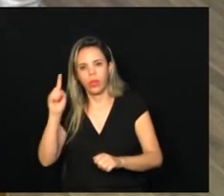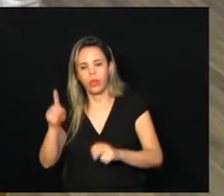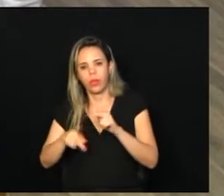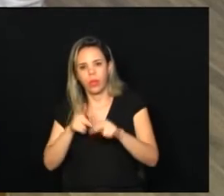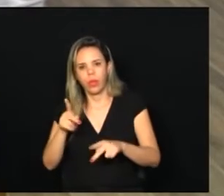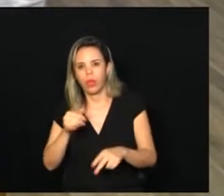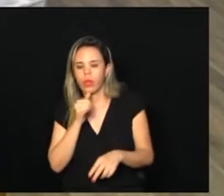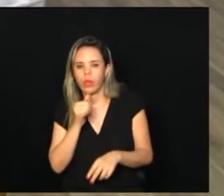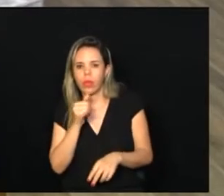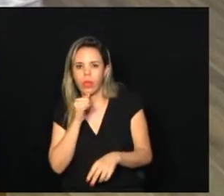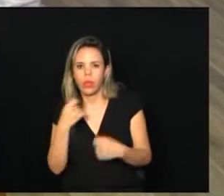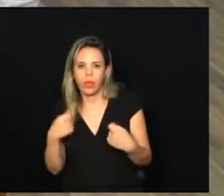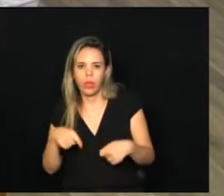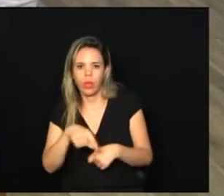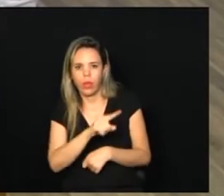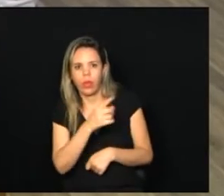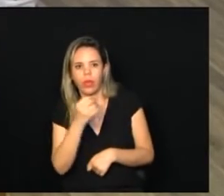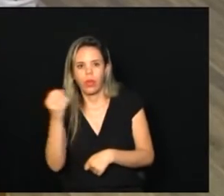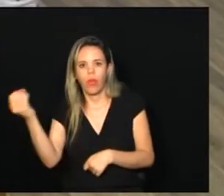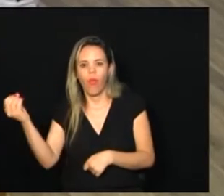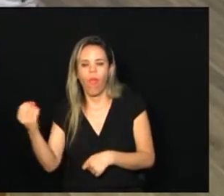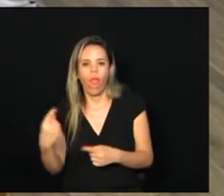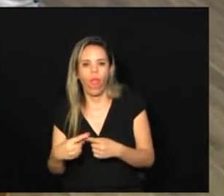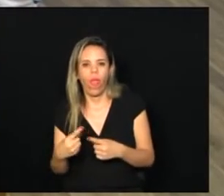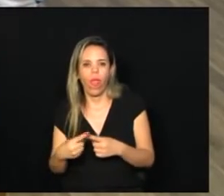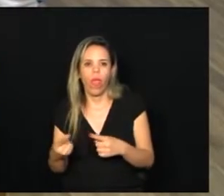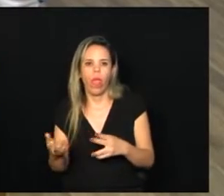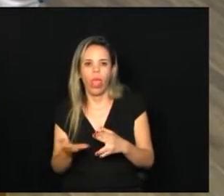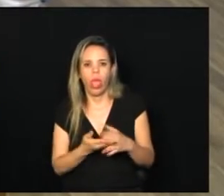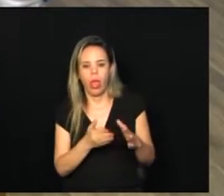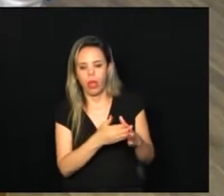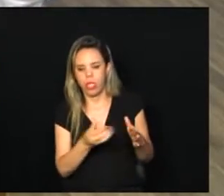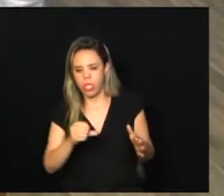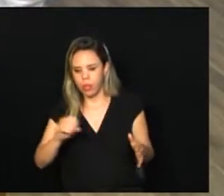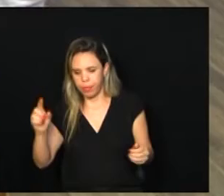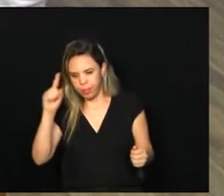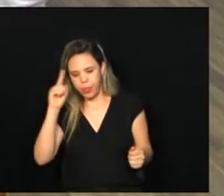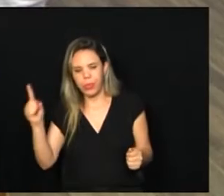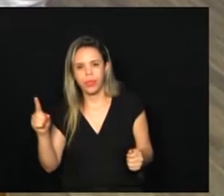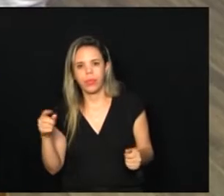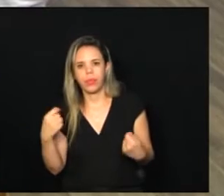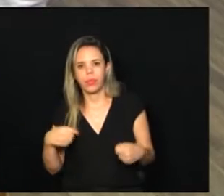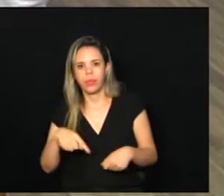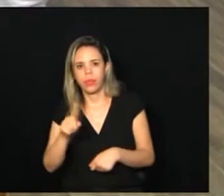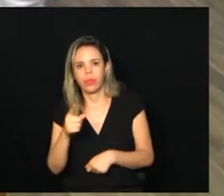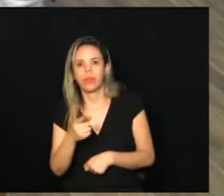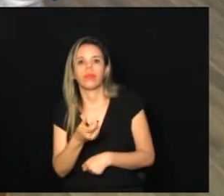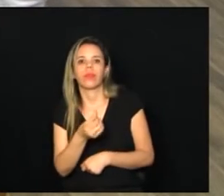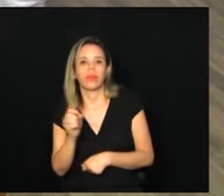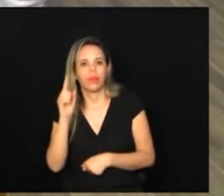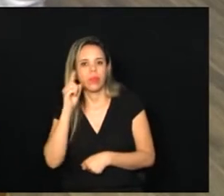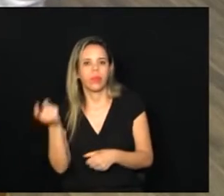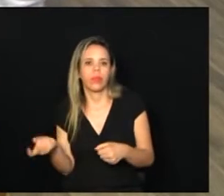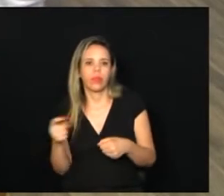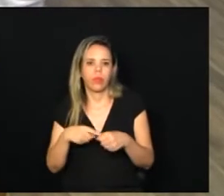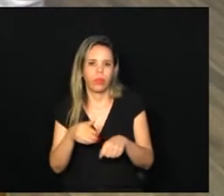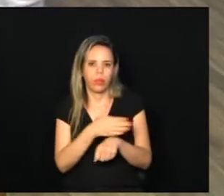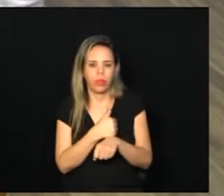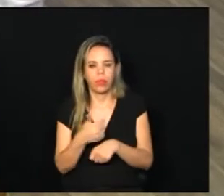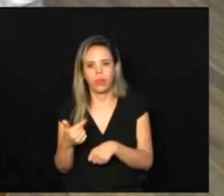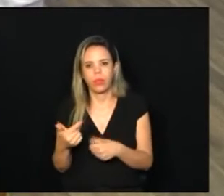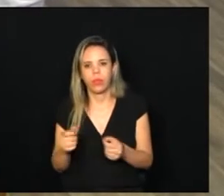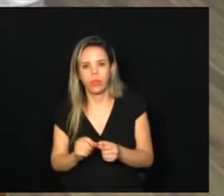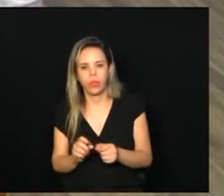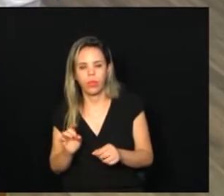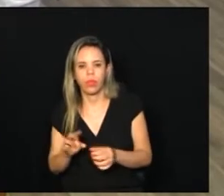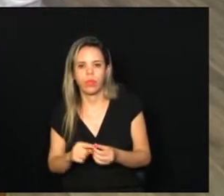pessoas, por exemplo, precisa viajar porque o intervalo é até 90 dias. Tá. Tomou faz 60 dias, pode adiantar a segunda